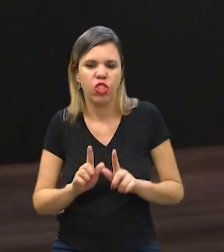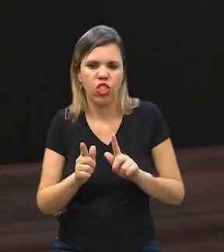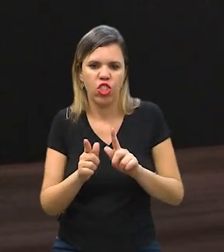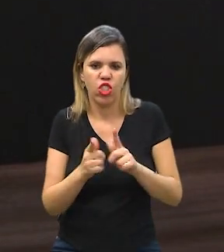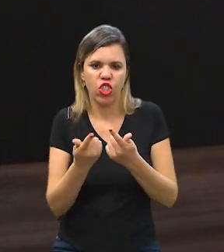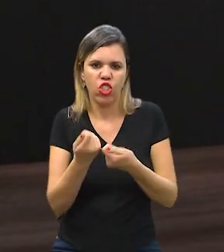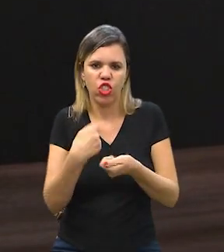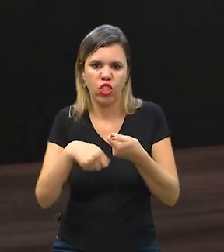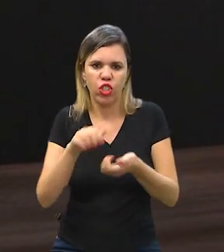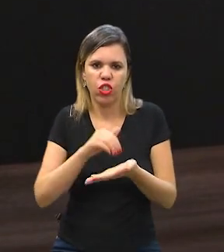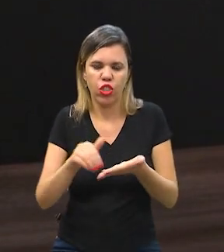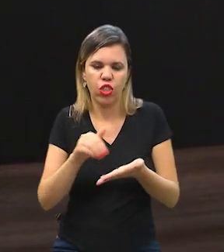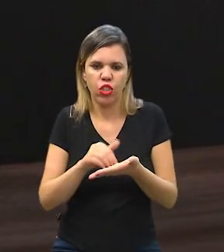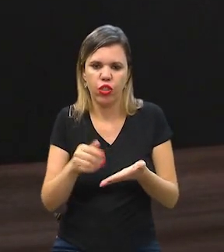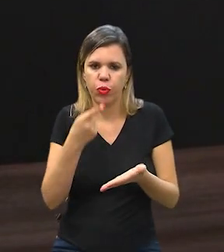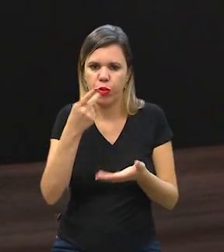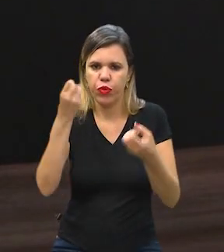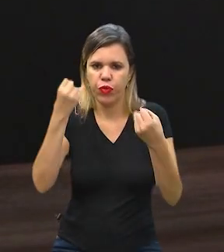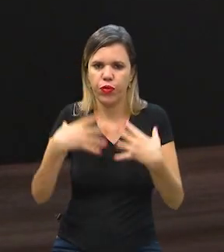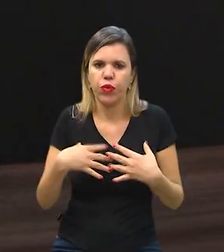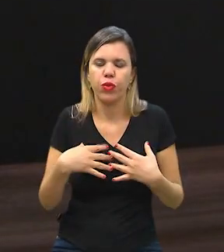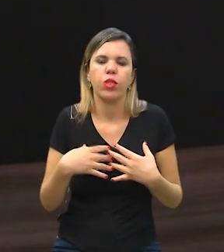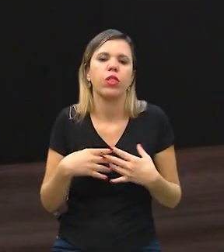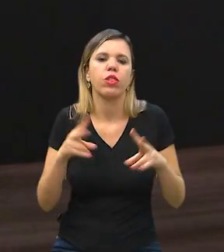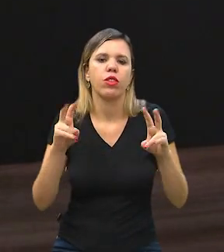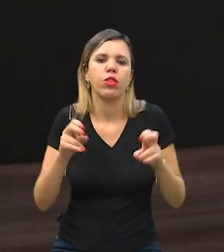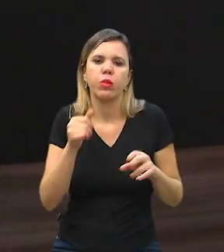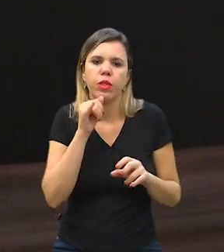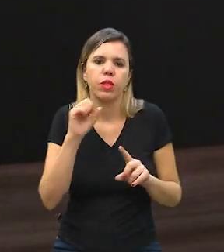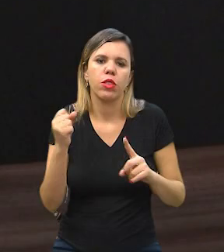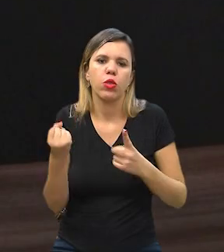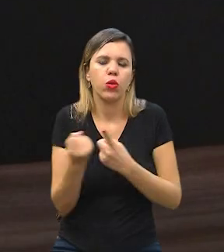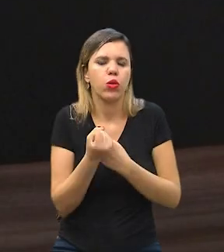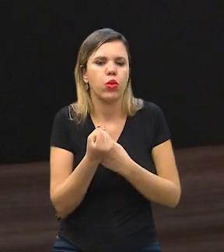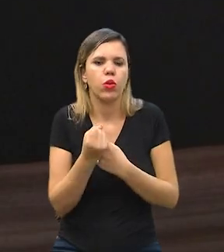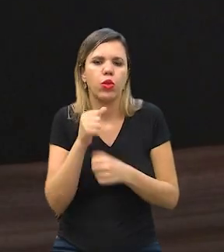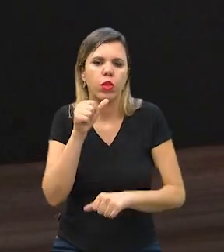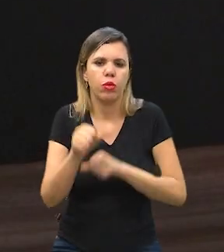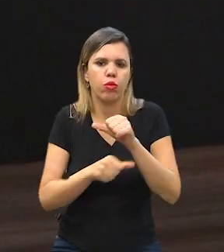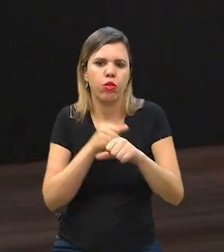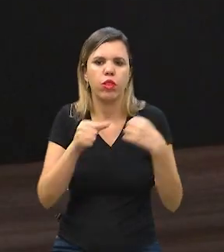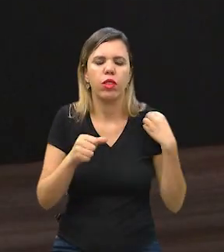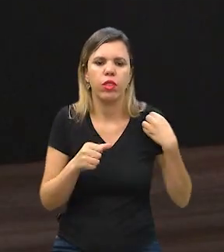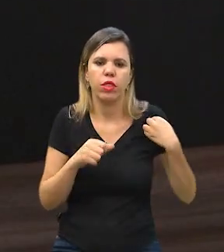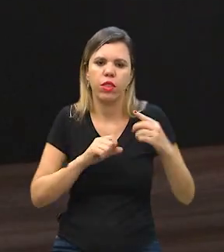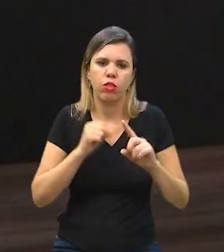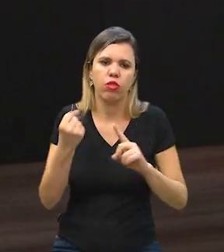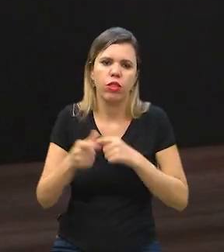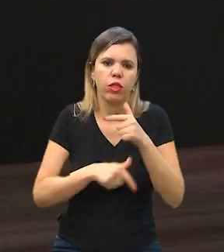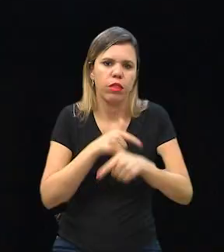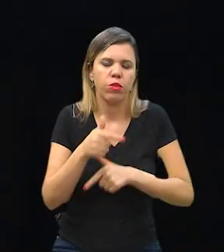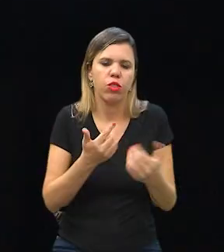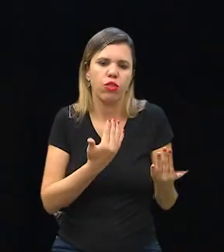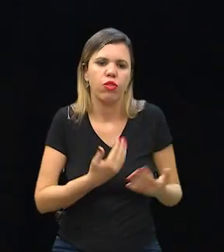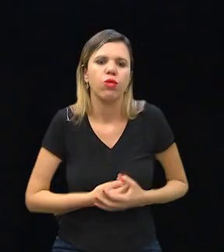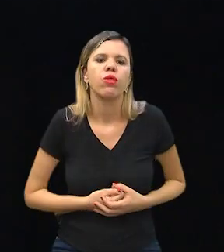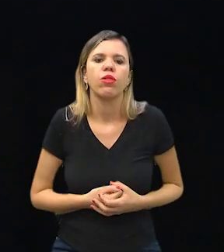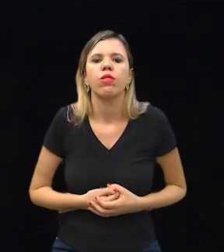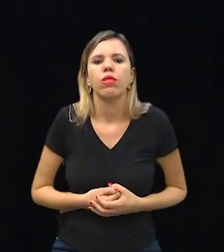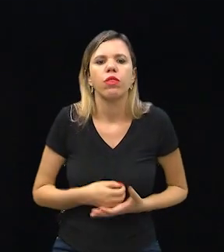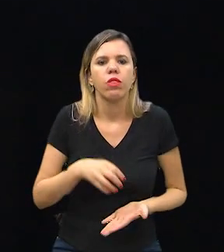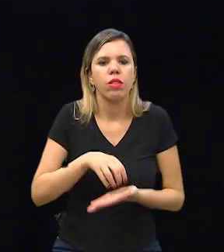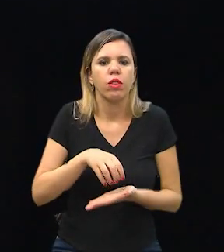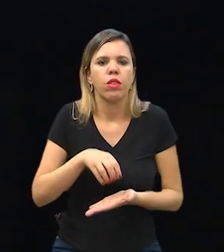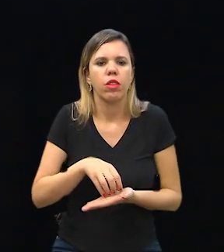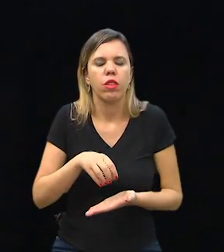Cunha, que é a gestora, né, para falar desse impacto social e como tem sido para ela trabalhar